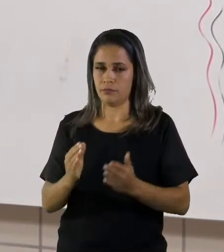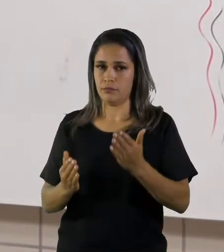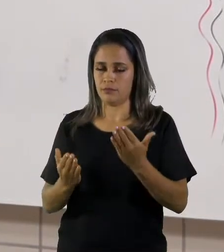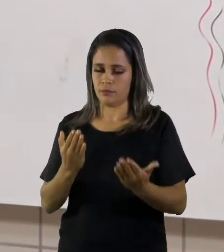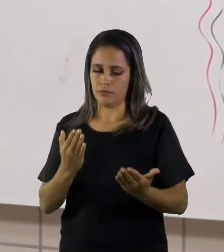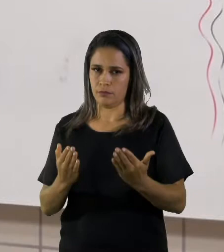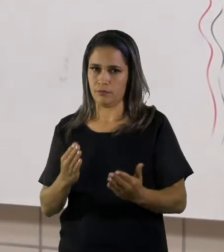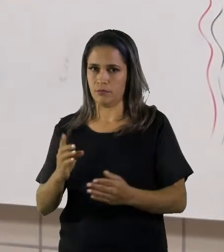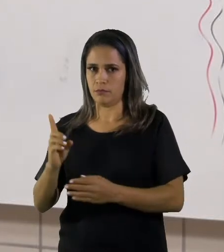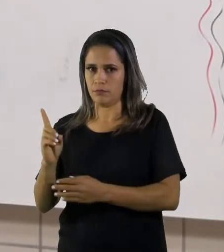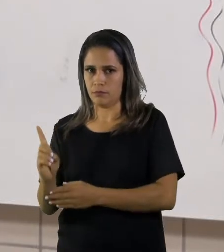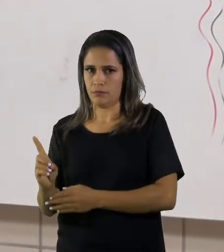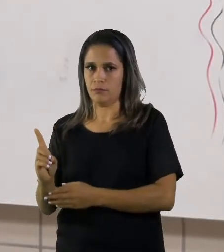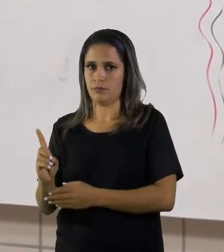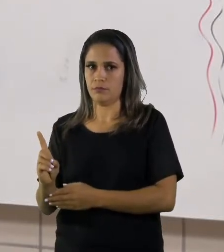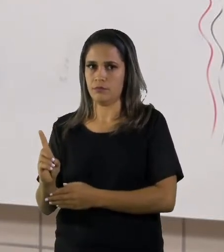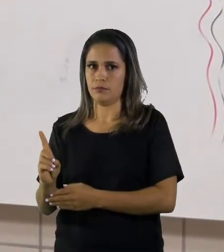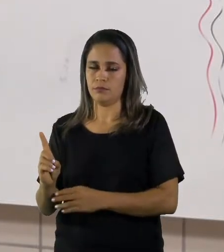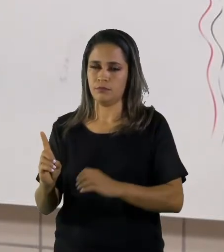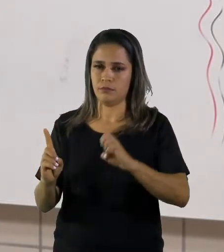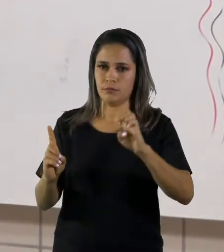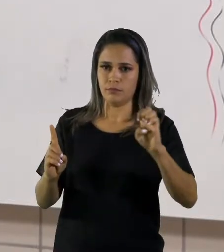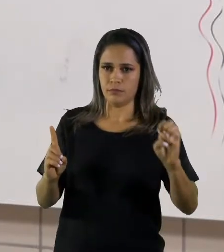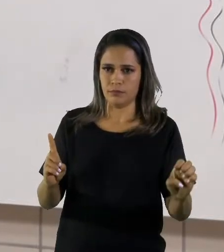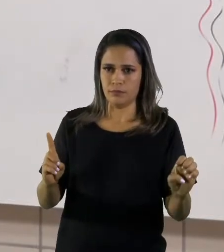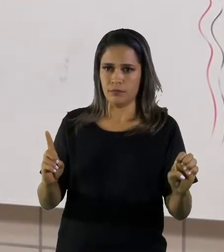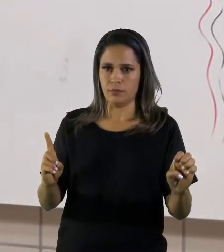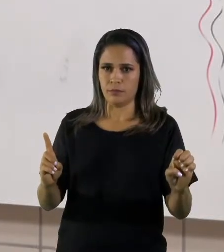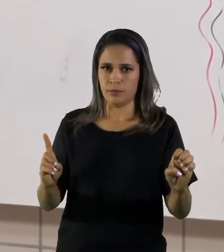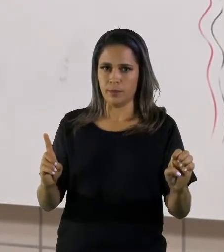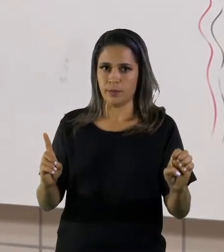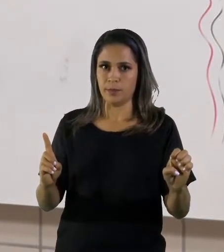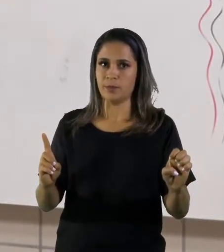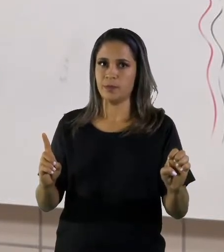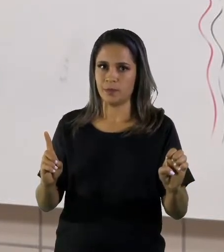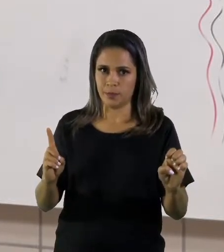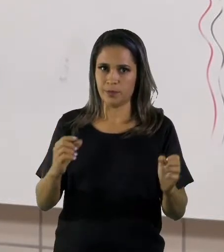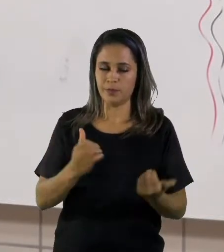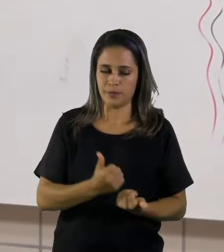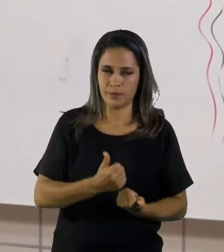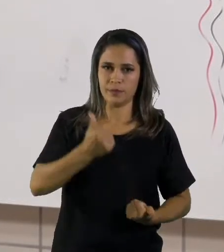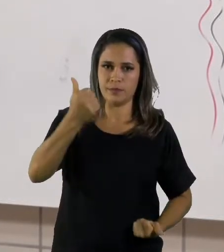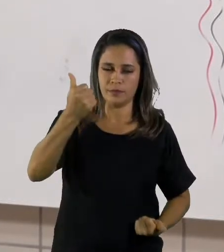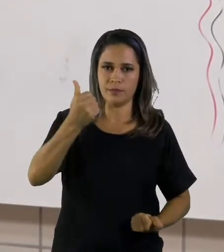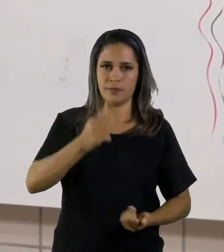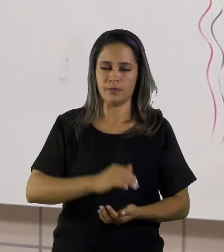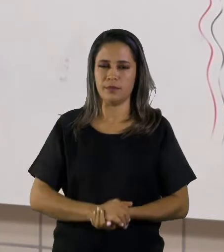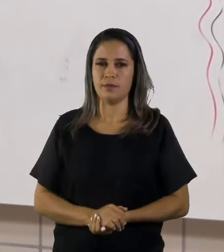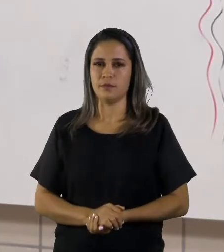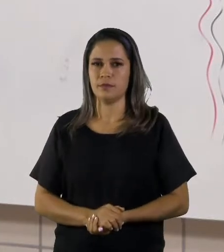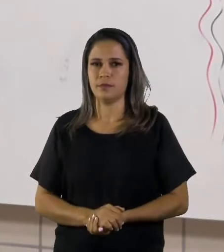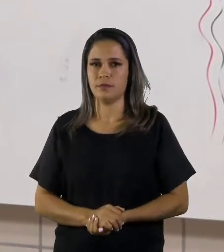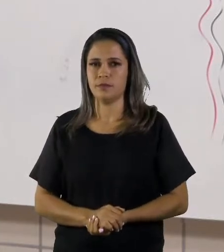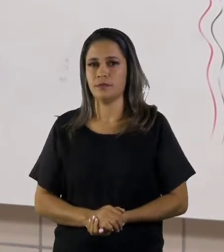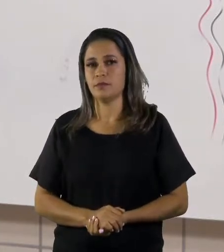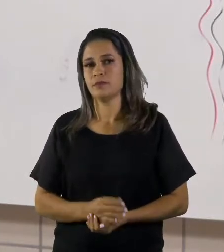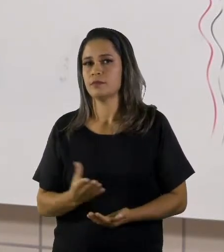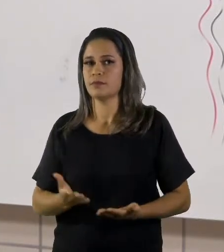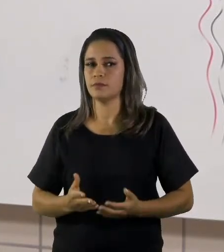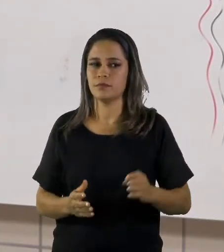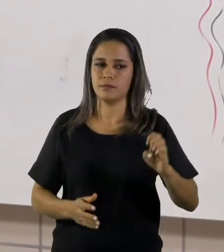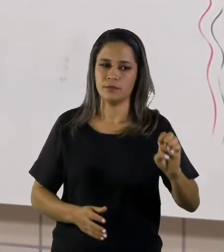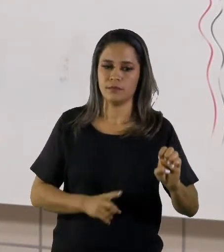direita com esquerda da transversal. Agora vamos comparar o da esquerda com a